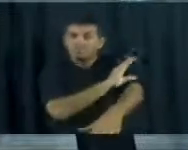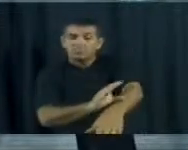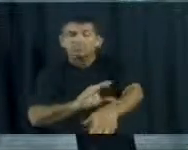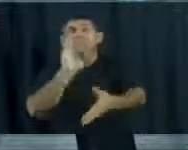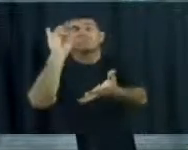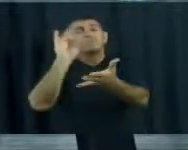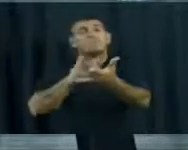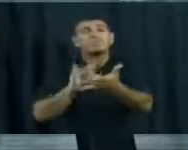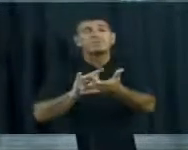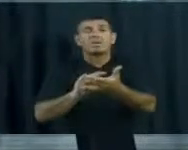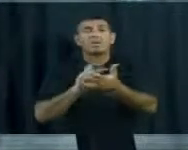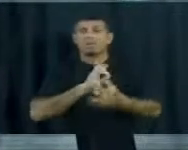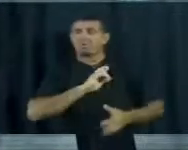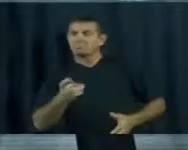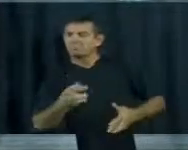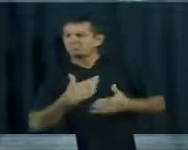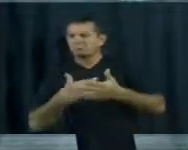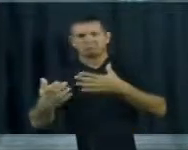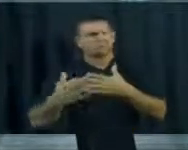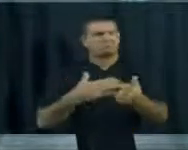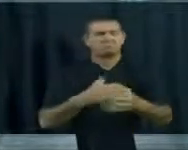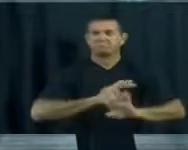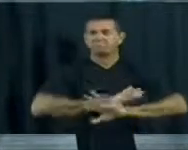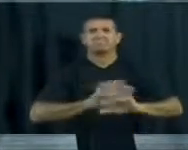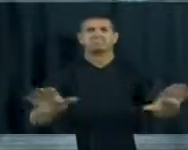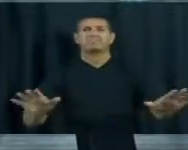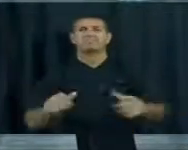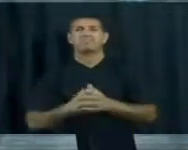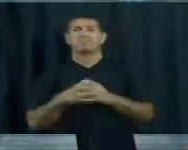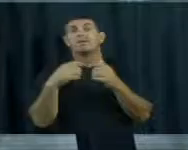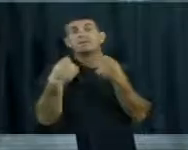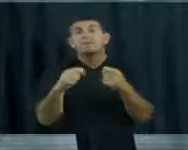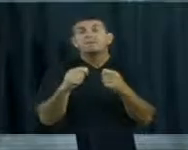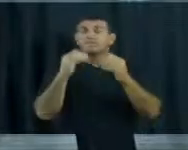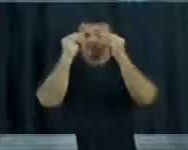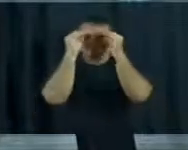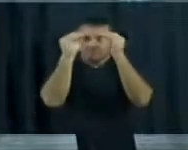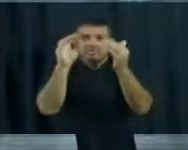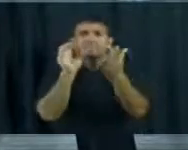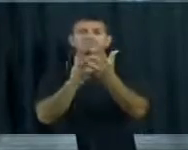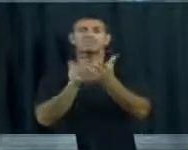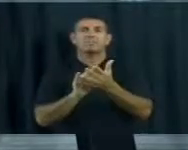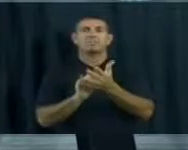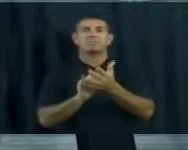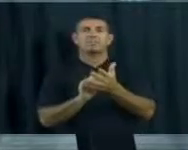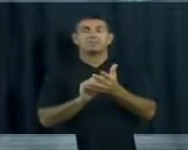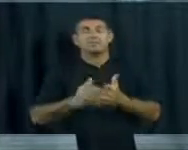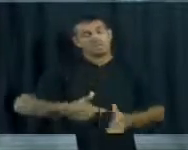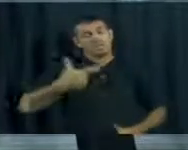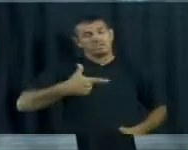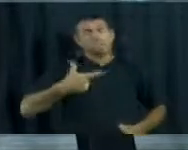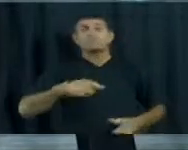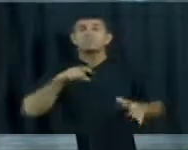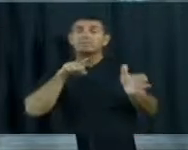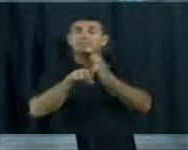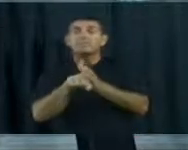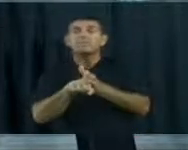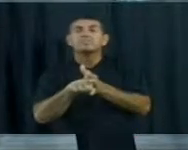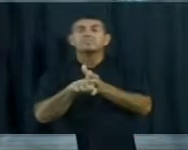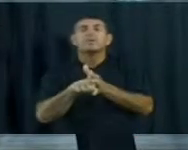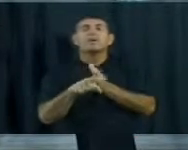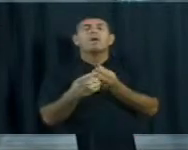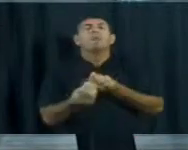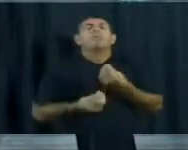pessoas que são religiosas, ok, mas é uma festa cultural, e ela precisa desse respeito. Então, vai minha segunda pergunta para o senhor com relação ao carnaval. Como é que